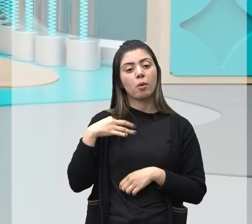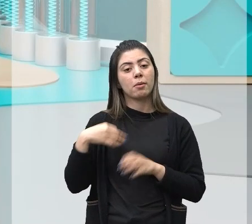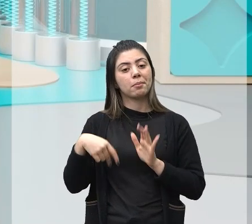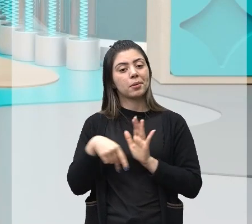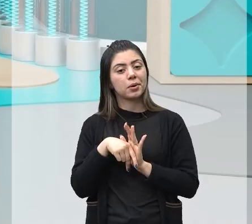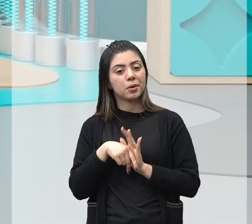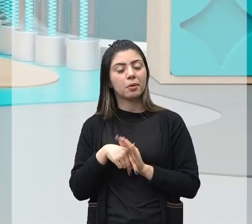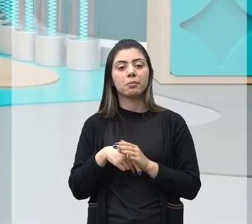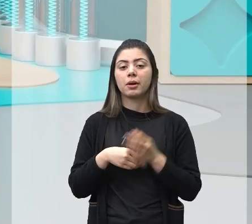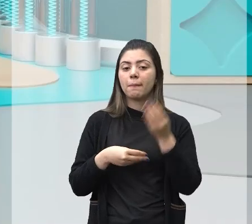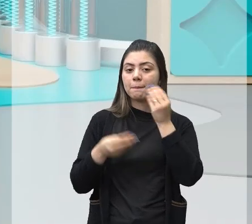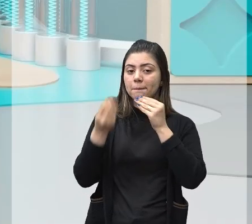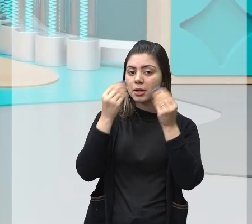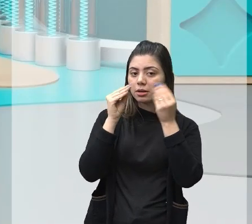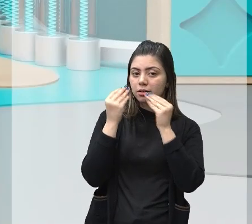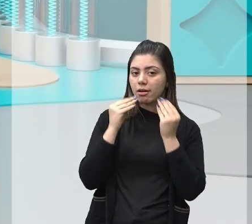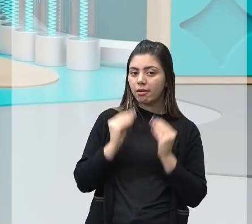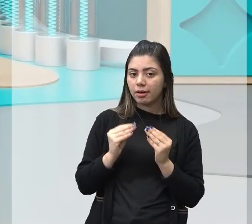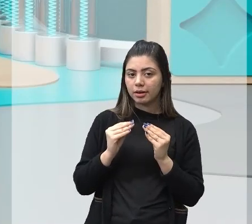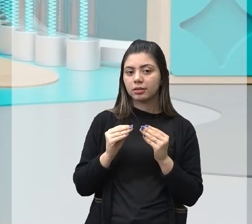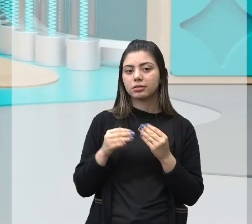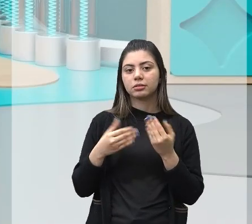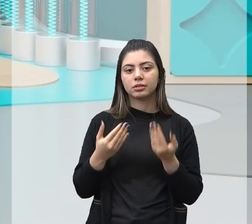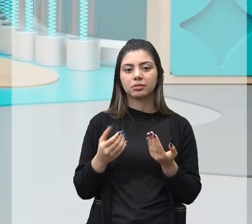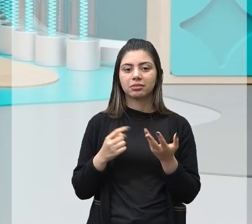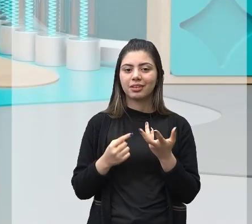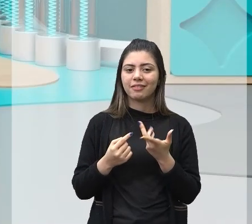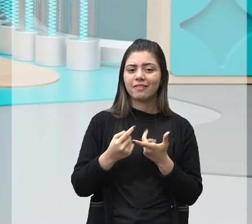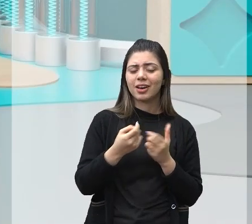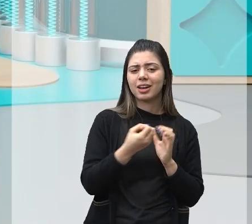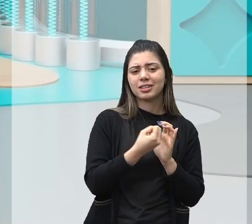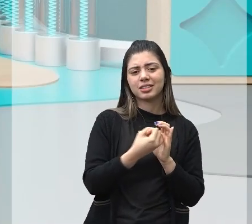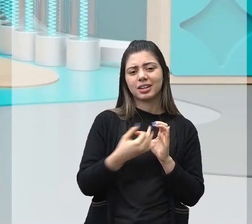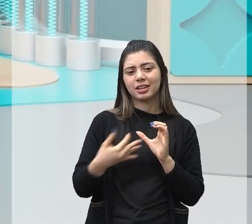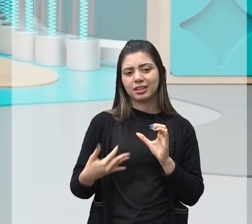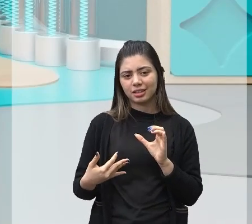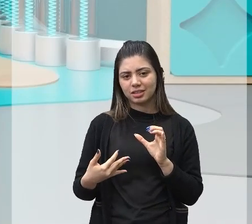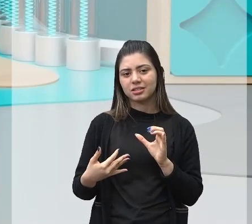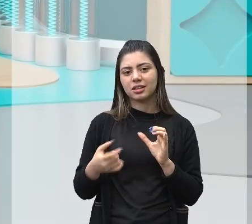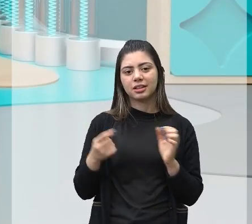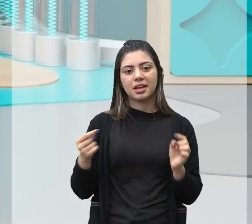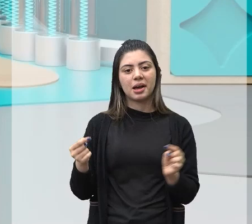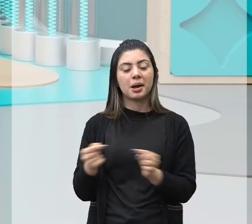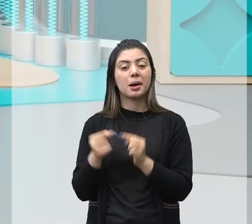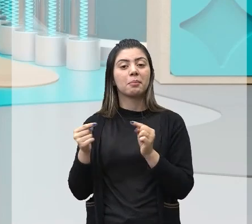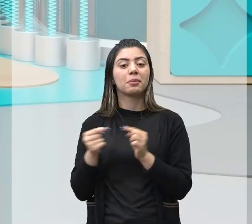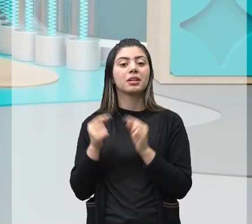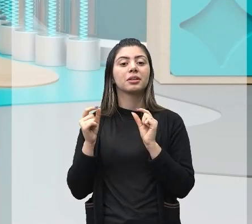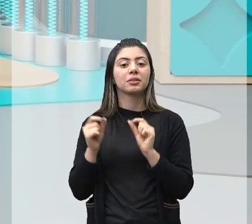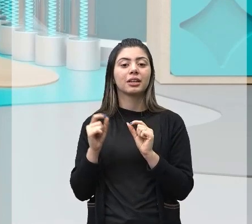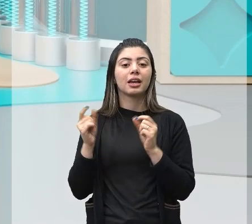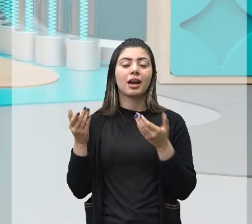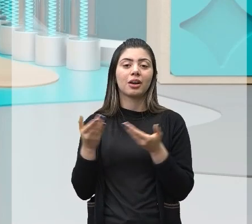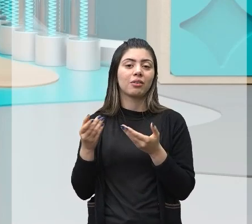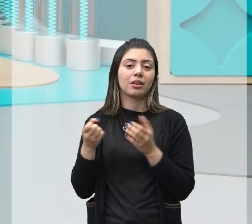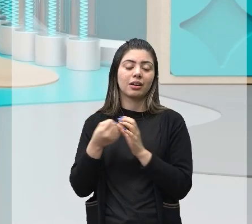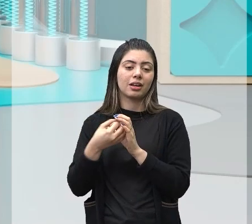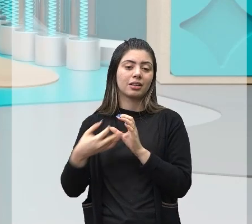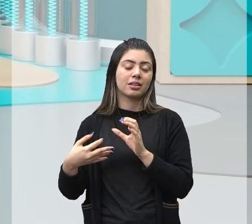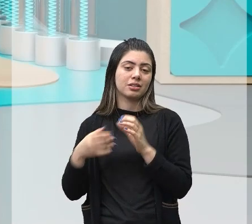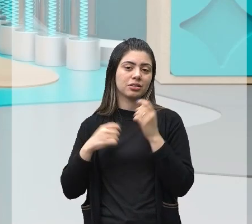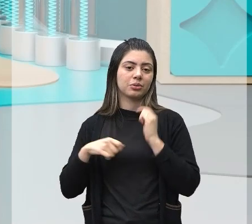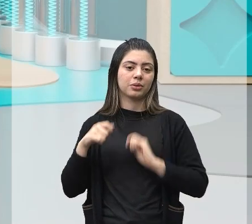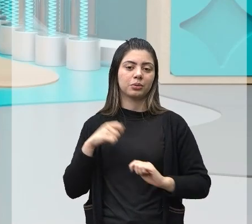com maquiagem, né? Todos esses elementos estão dialogando para essa caracterização. Que